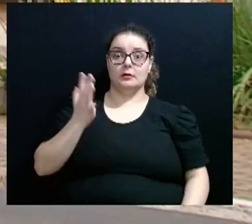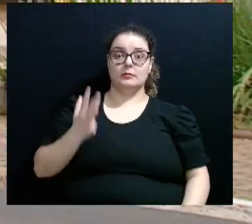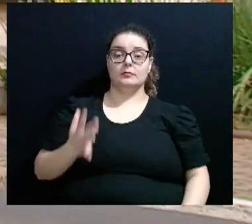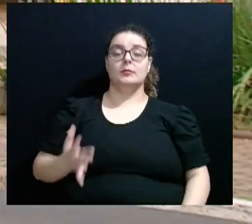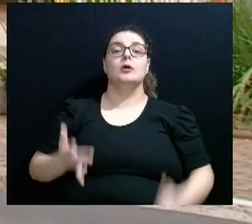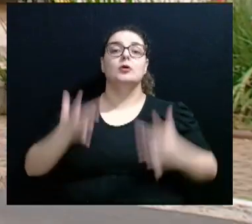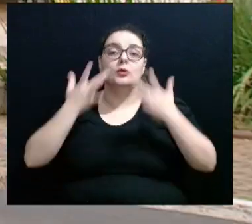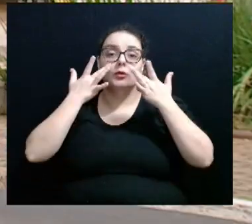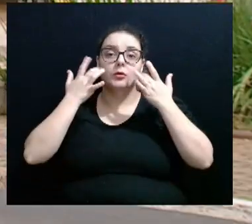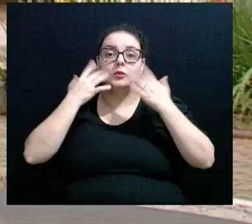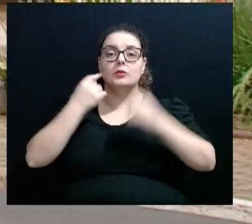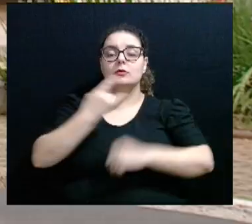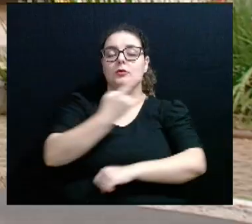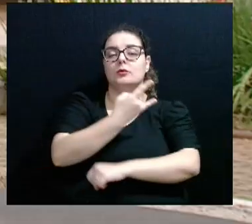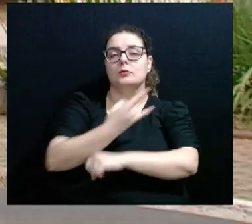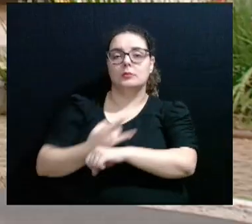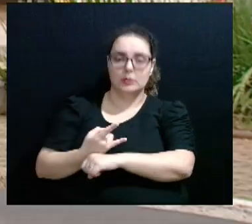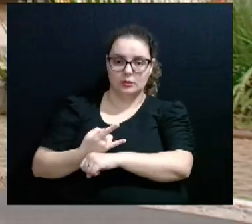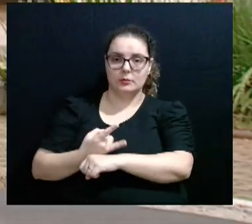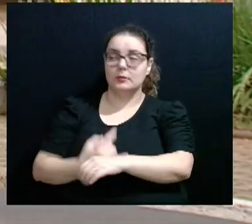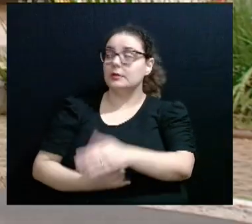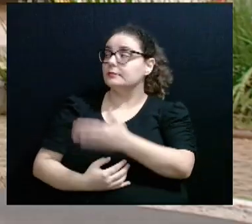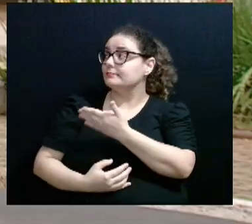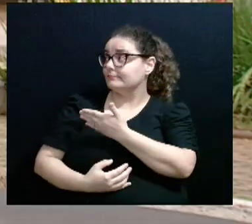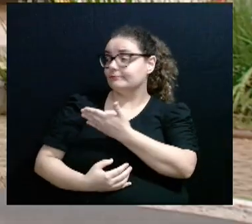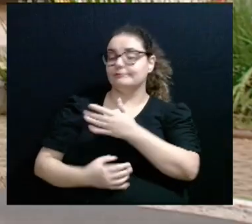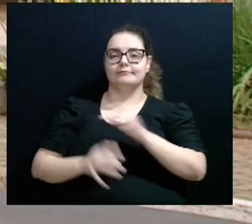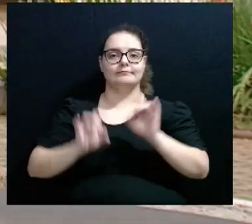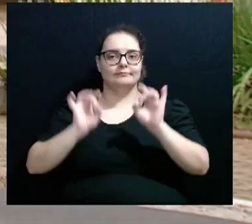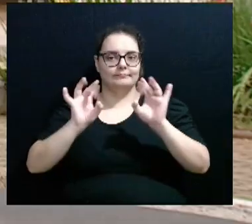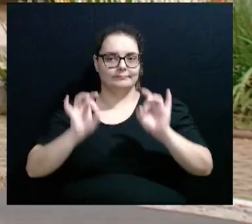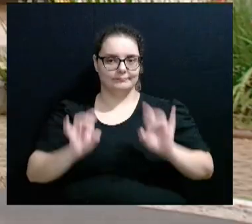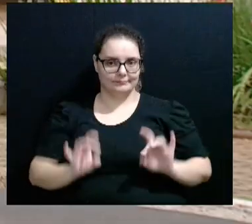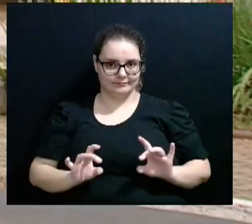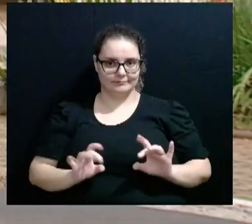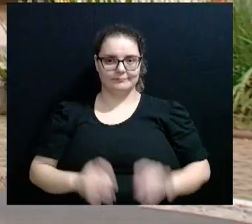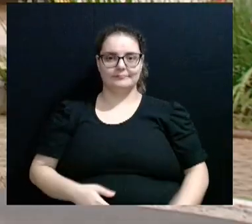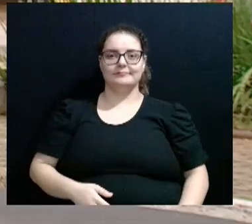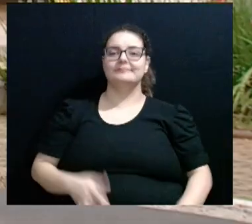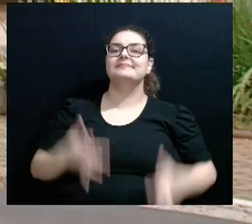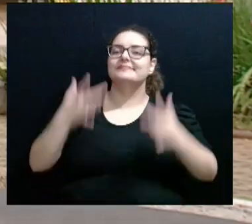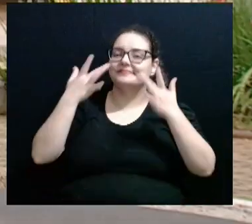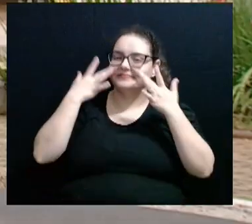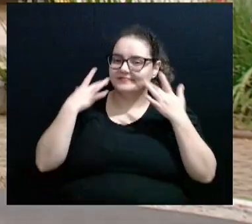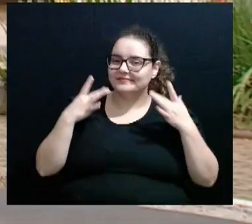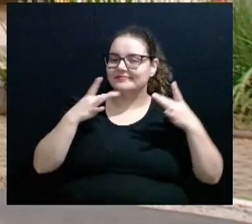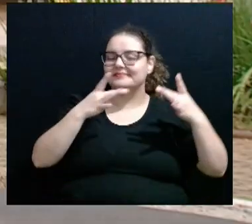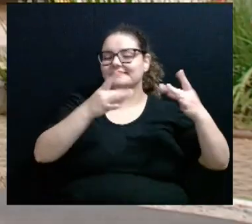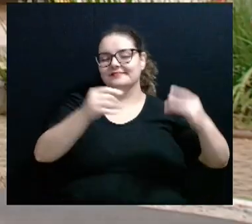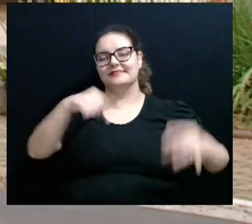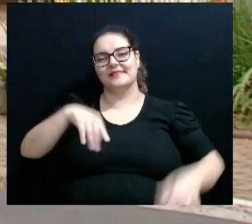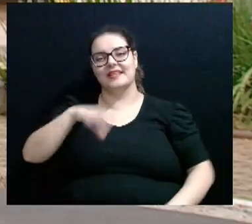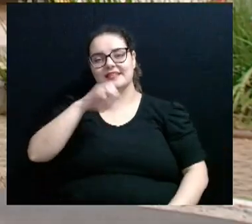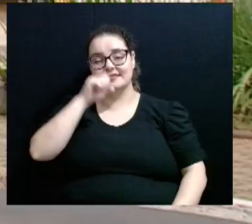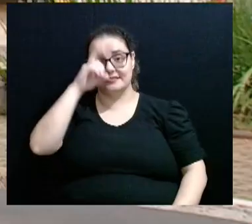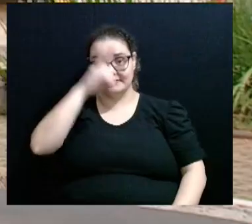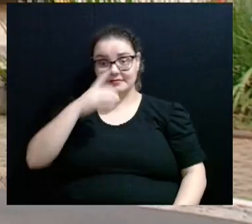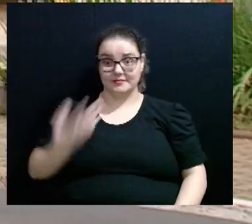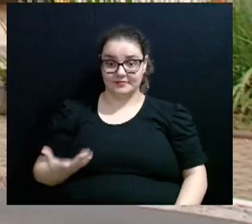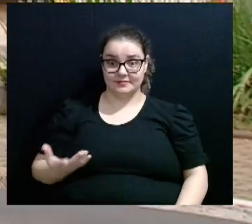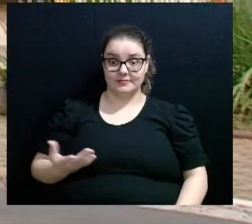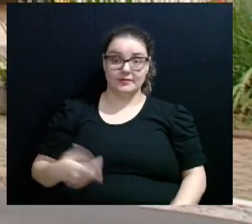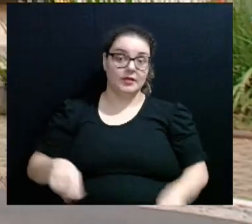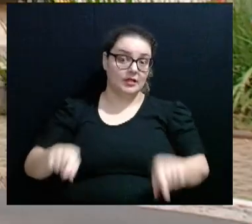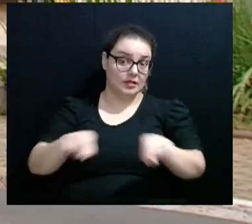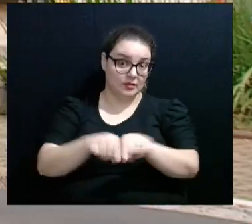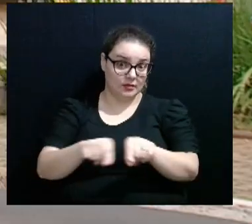Castro Mendes, com destaque para as peças em cartaz neste fim de semana. Além disso, tem